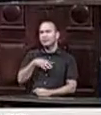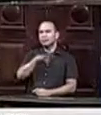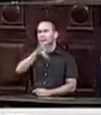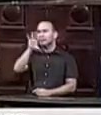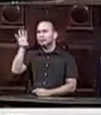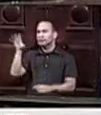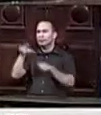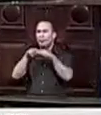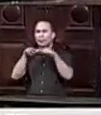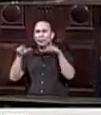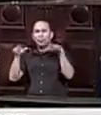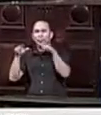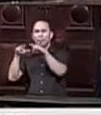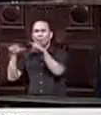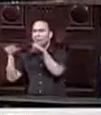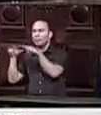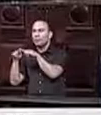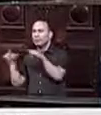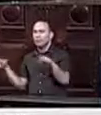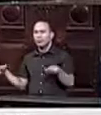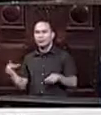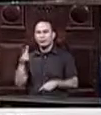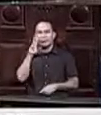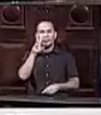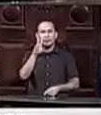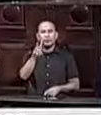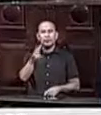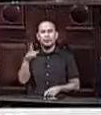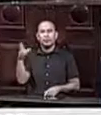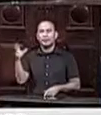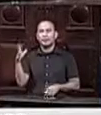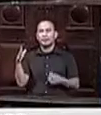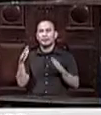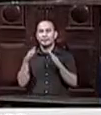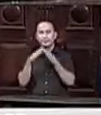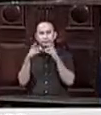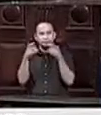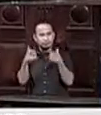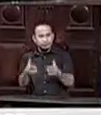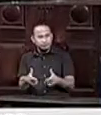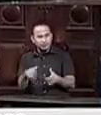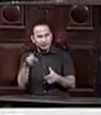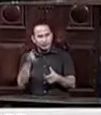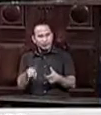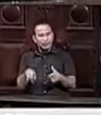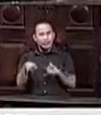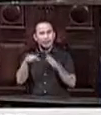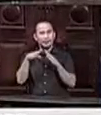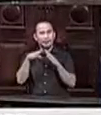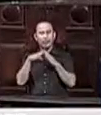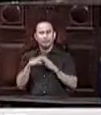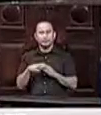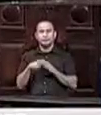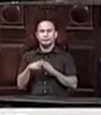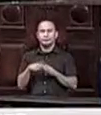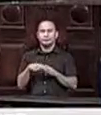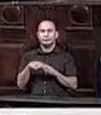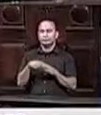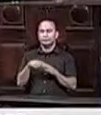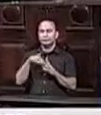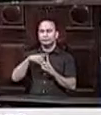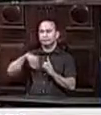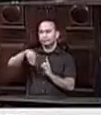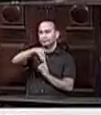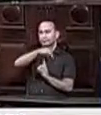há muito me incomoda ver essa casa que é a casa da democracia, cercada